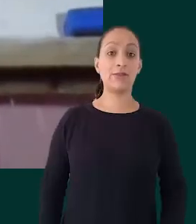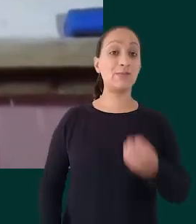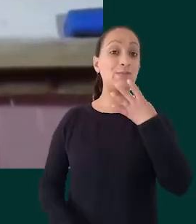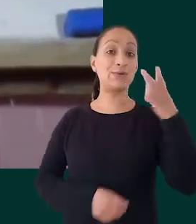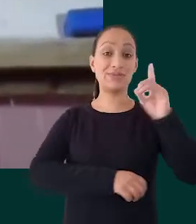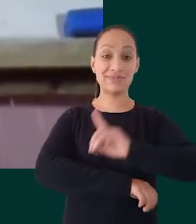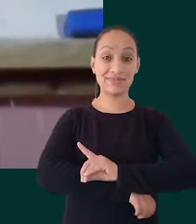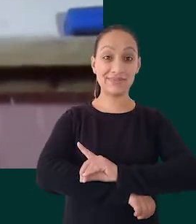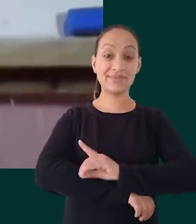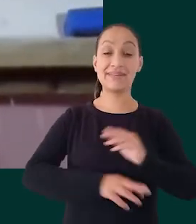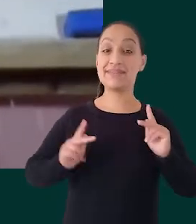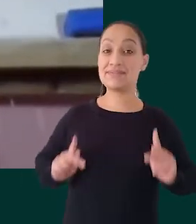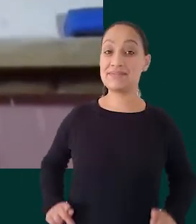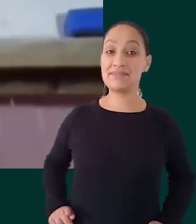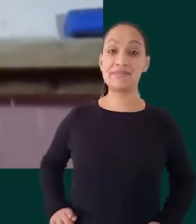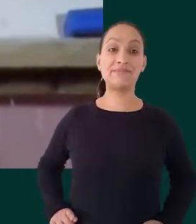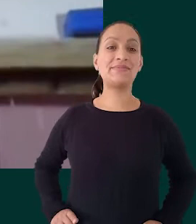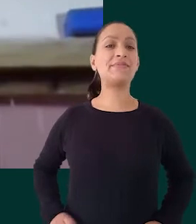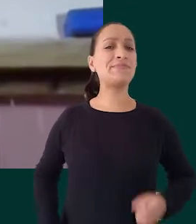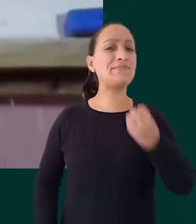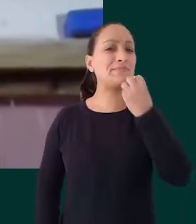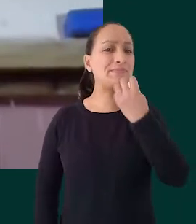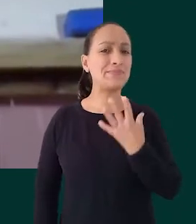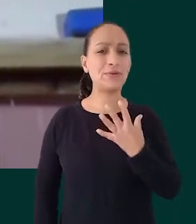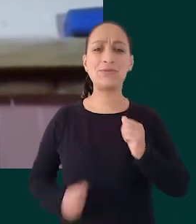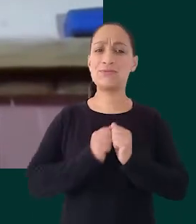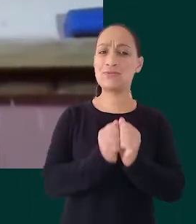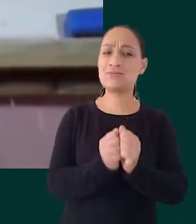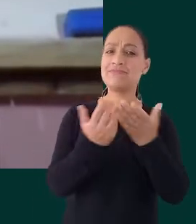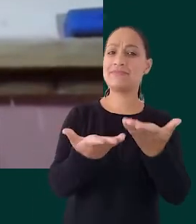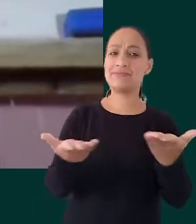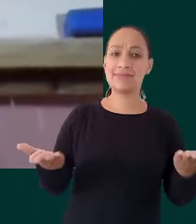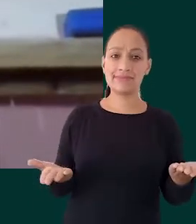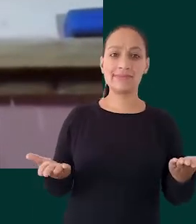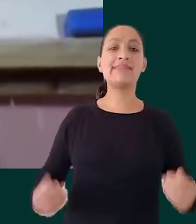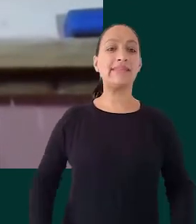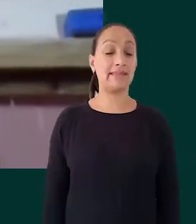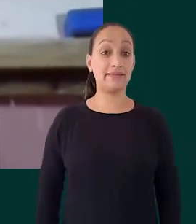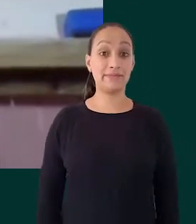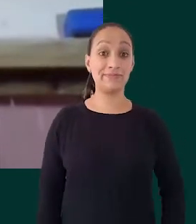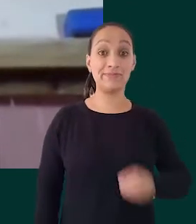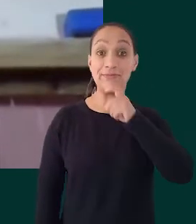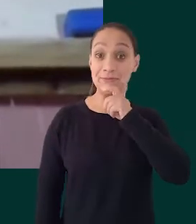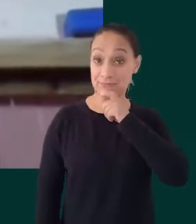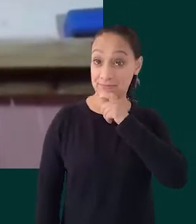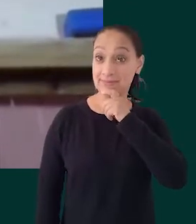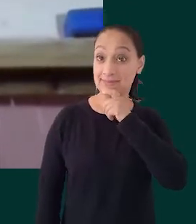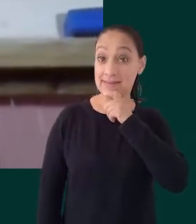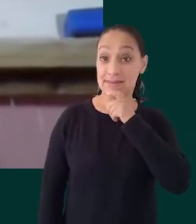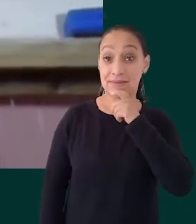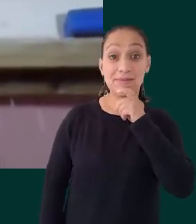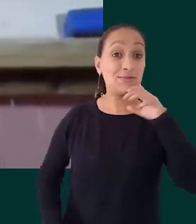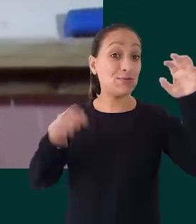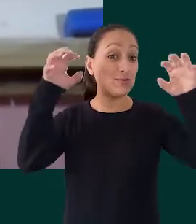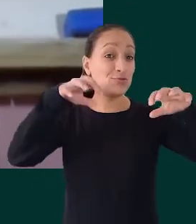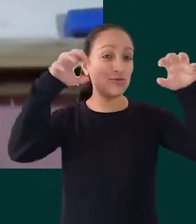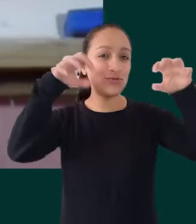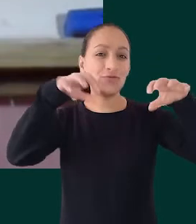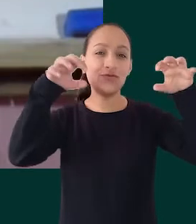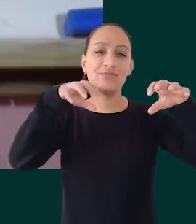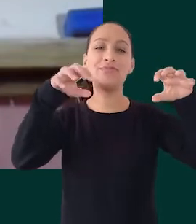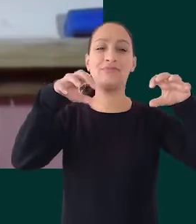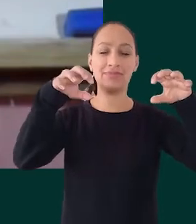Bom dia, gente! Coisa boa estar aí com vocês. Tá friozinho,